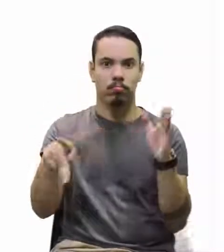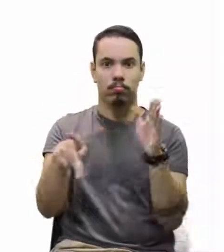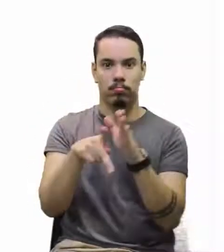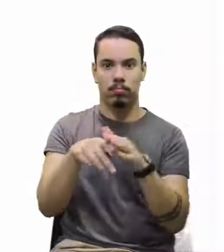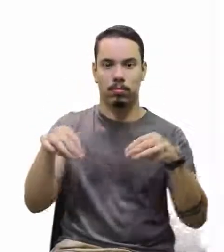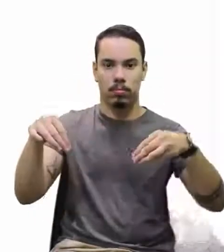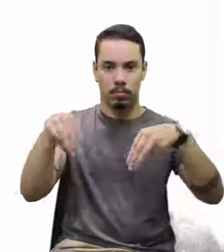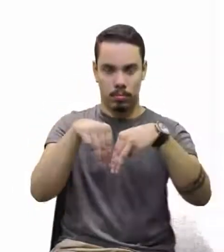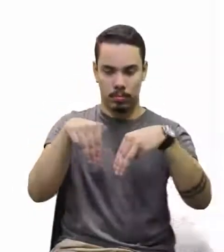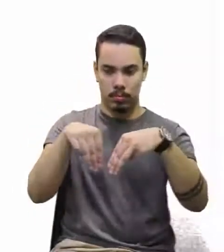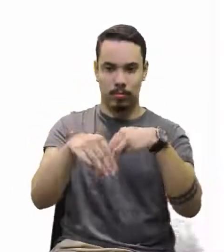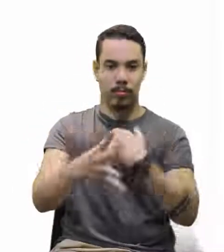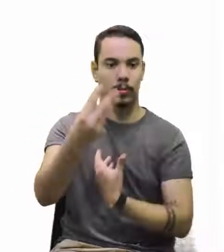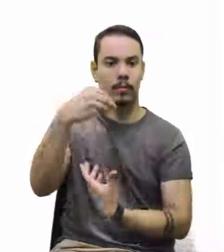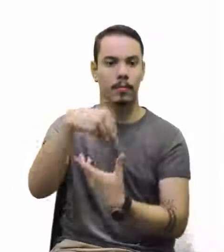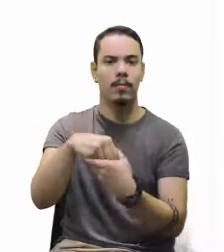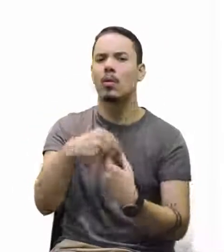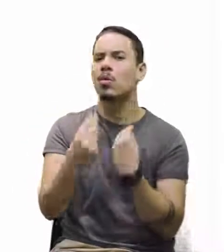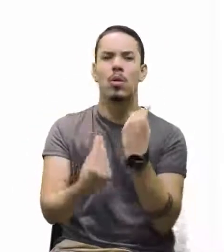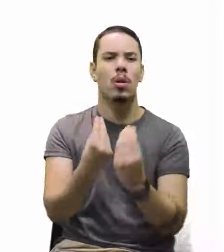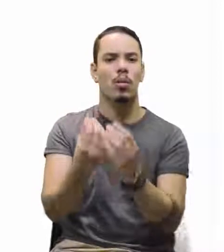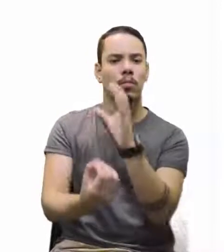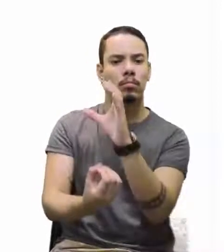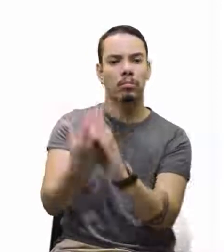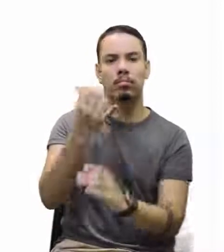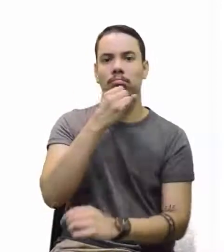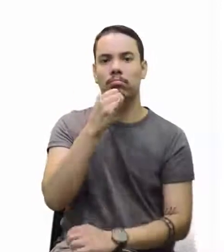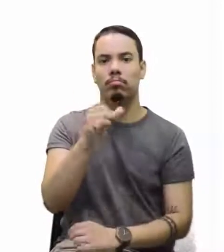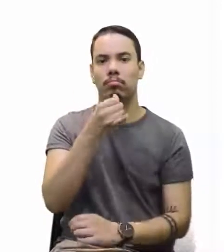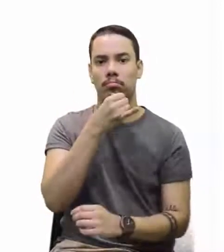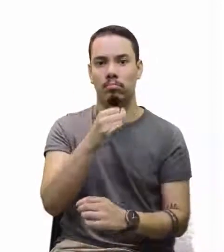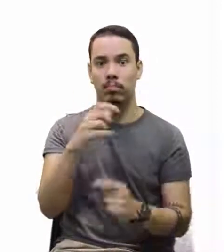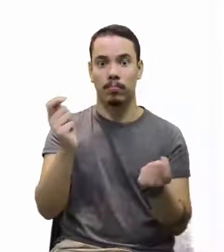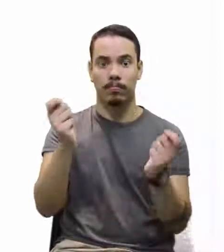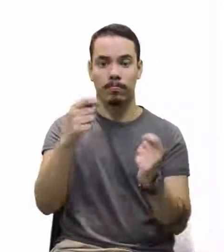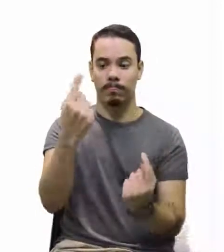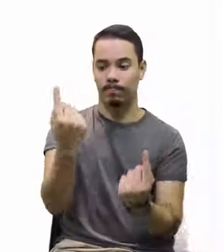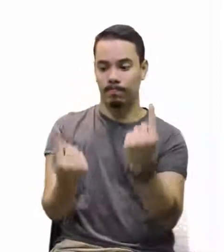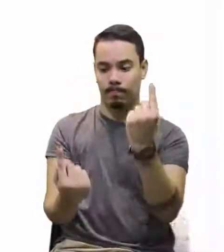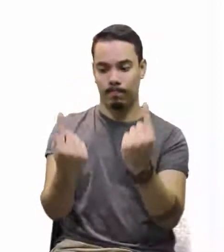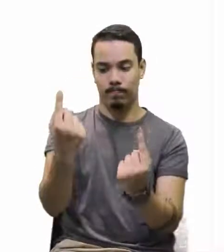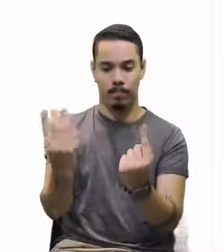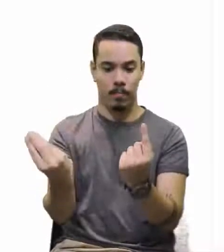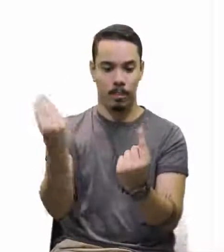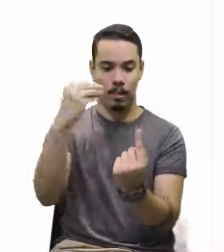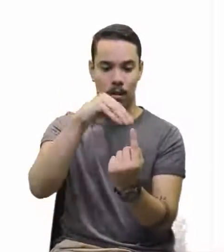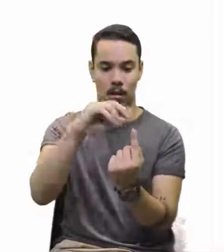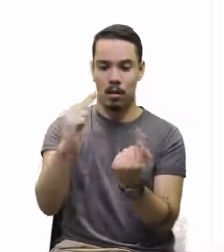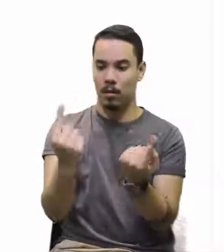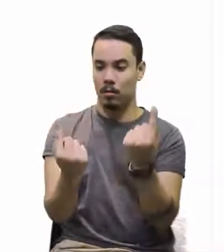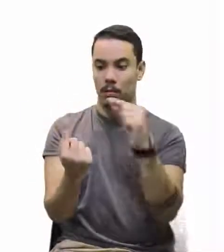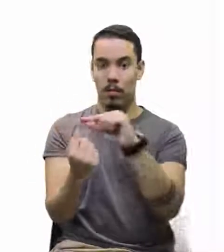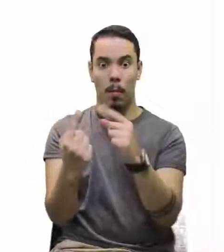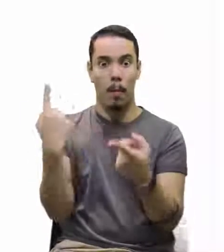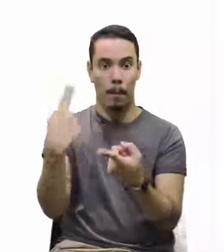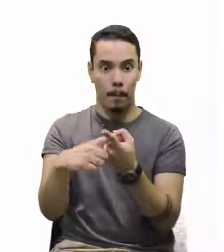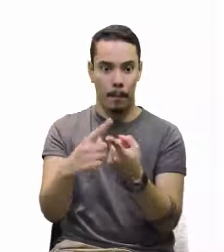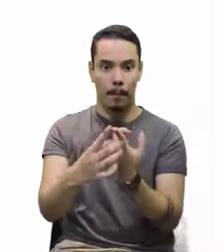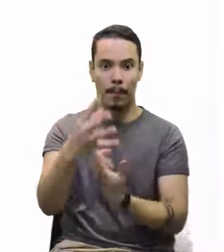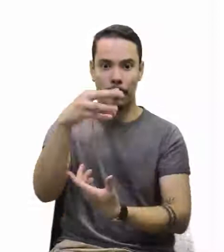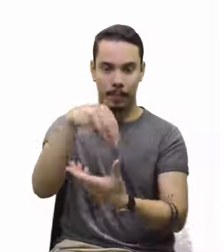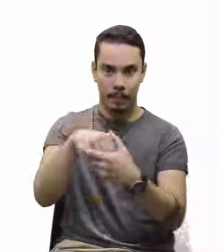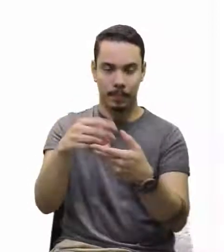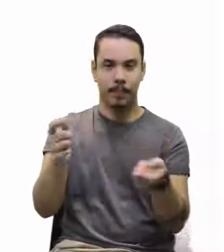magnético formado por uma corrente alternada. Olha bem. O indutor é capaz de armazenar